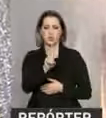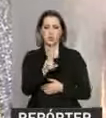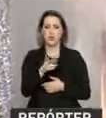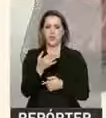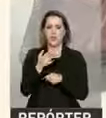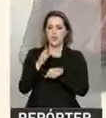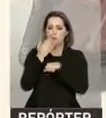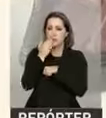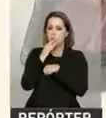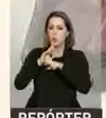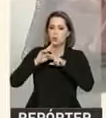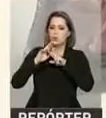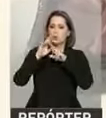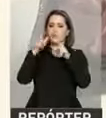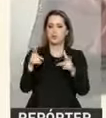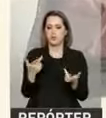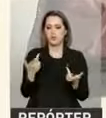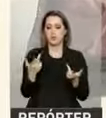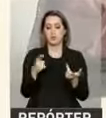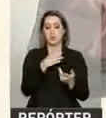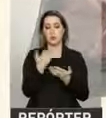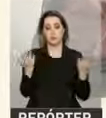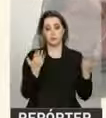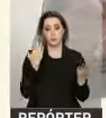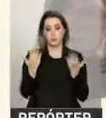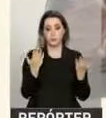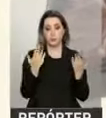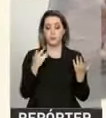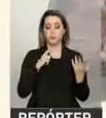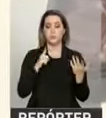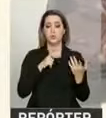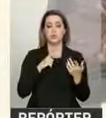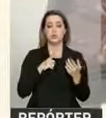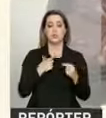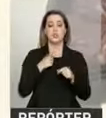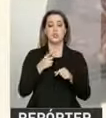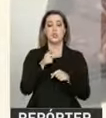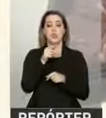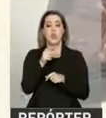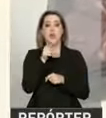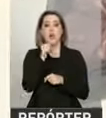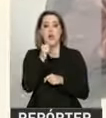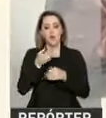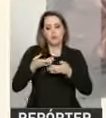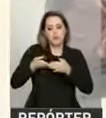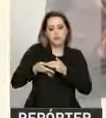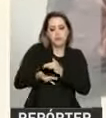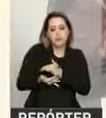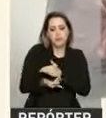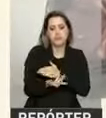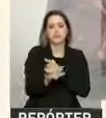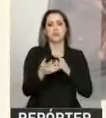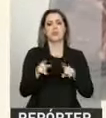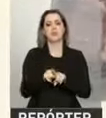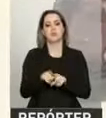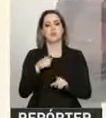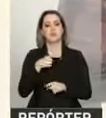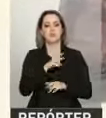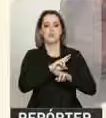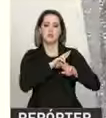bem clara, né, entre os dois produtos. A gente percebe que já há uma formação de líquido no fundo do recipiente, a gente percebe que